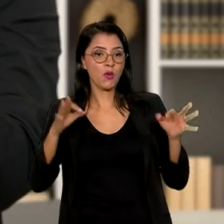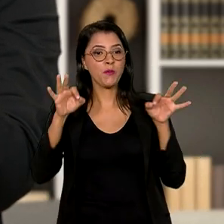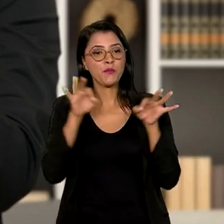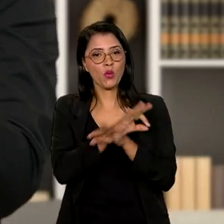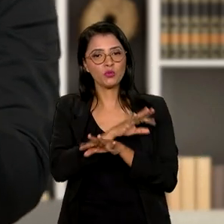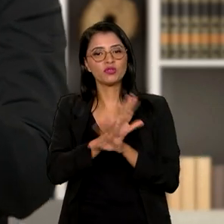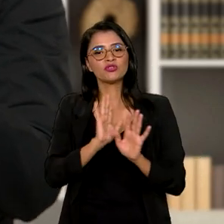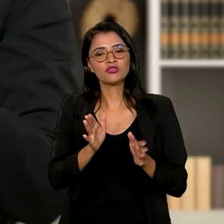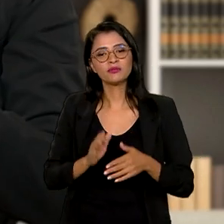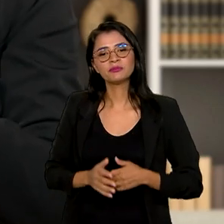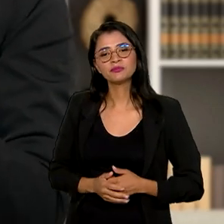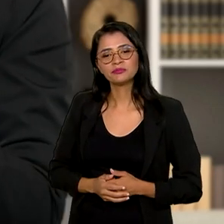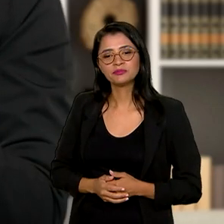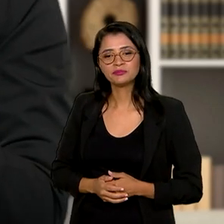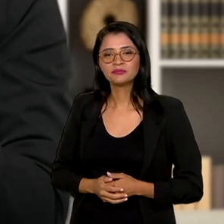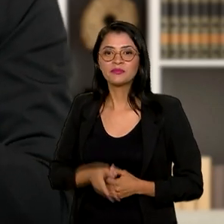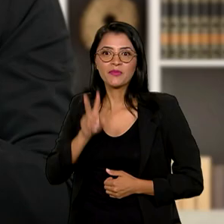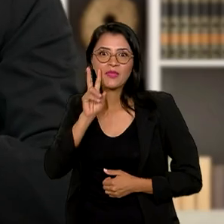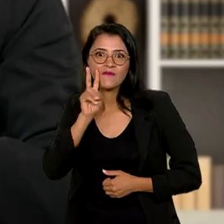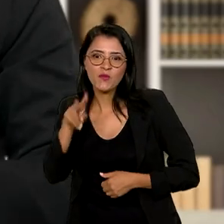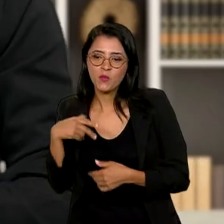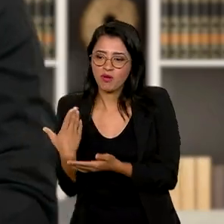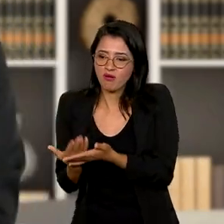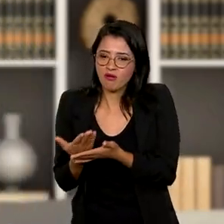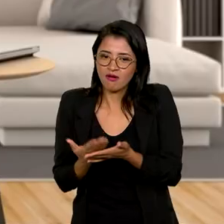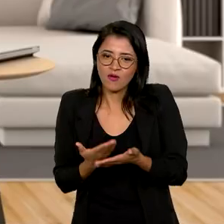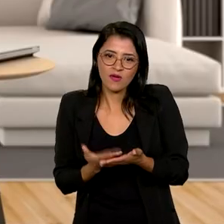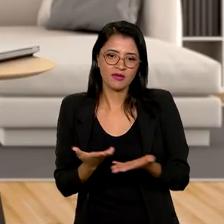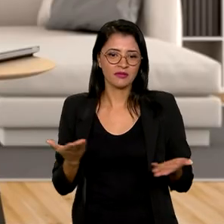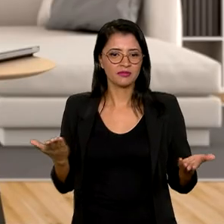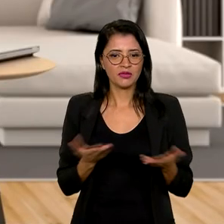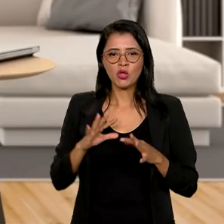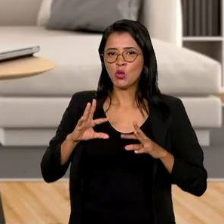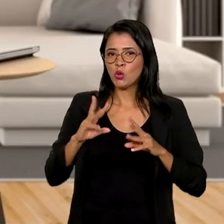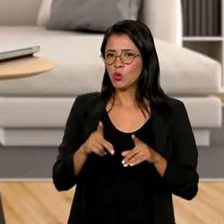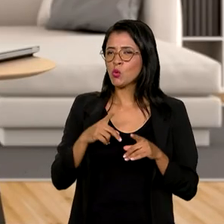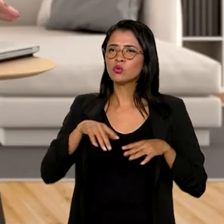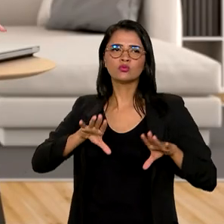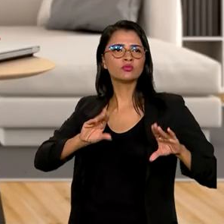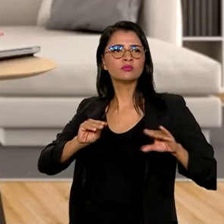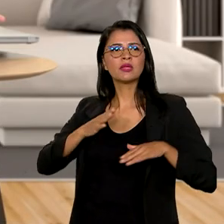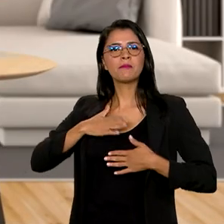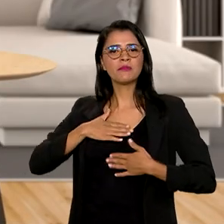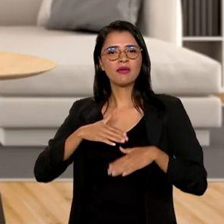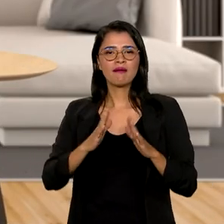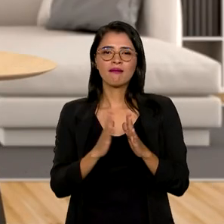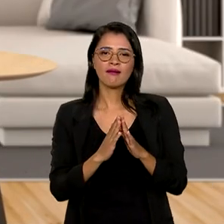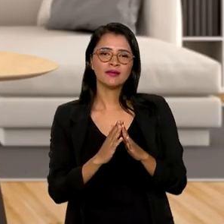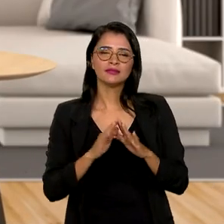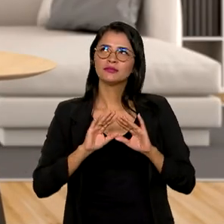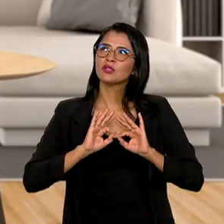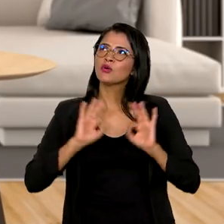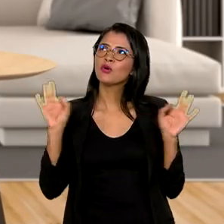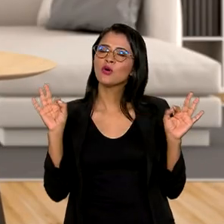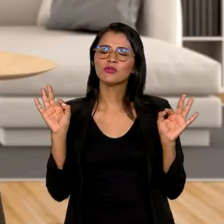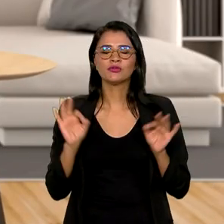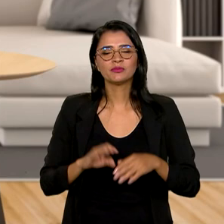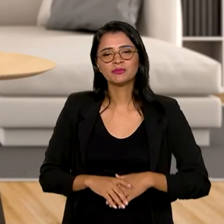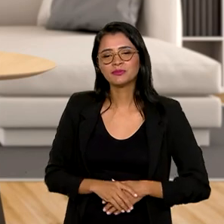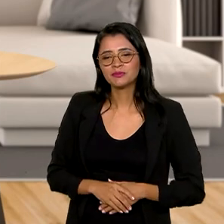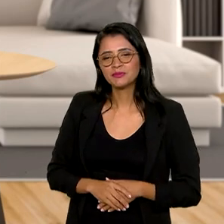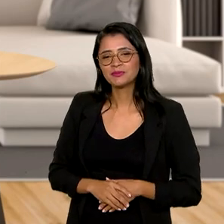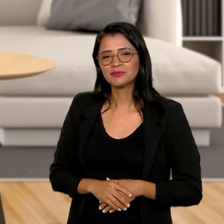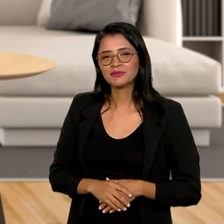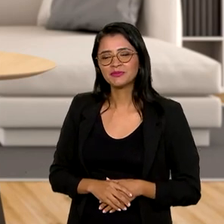prontinha para assistir a uma aula. E tudo no conforto da minha própria casa. Bom demais, gente.